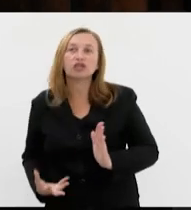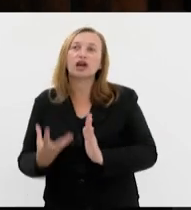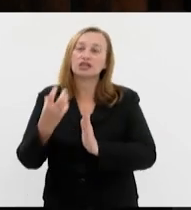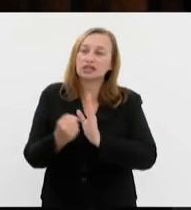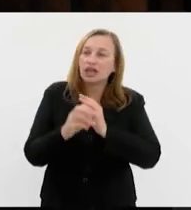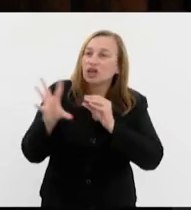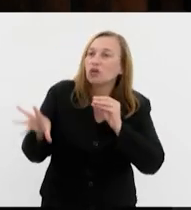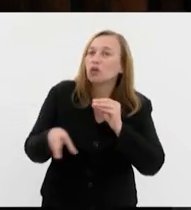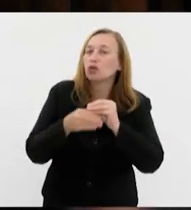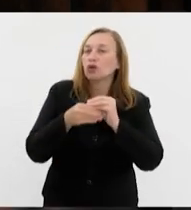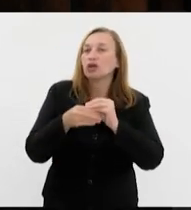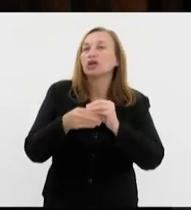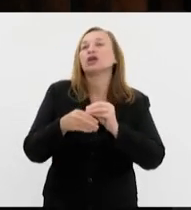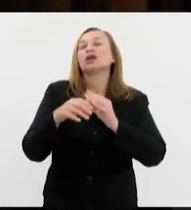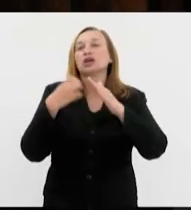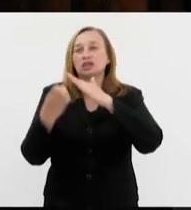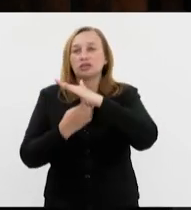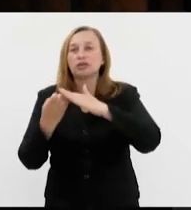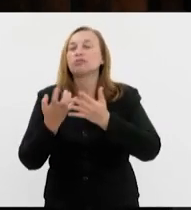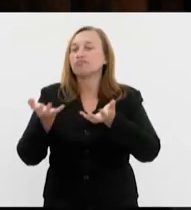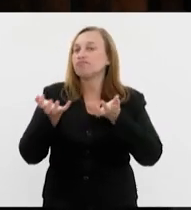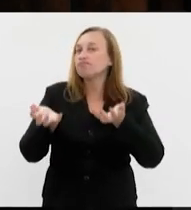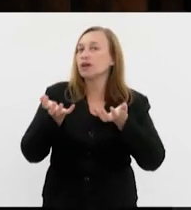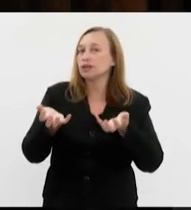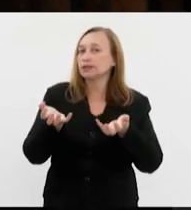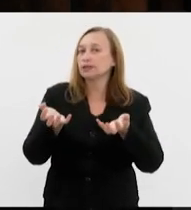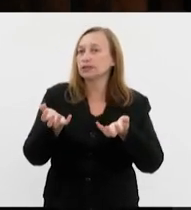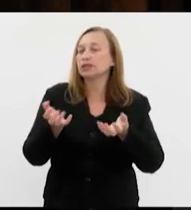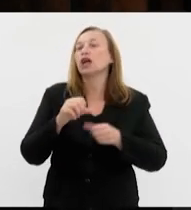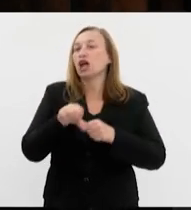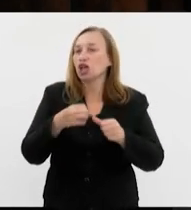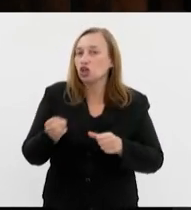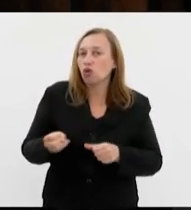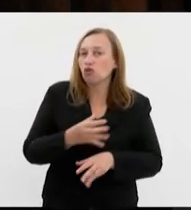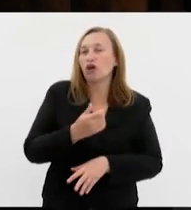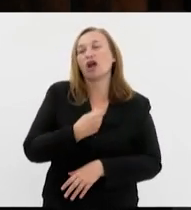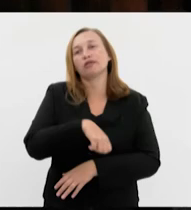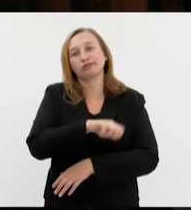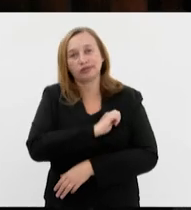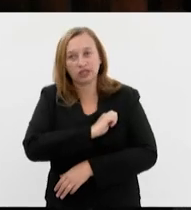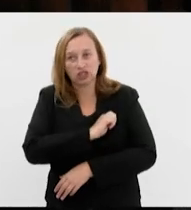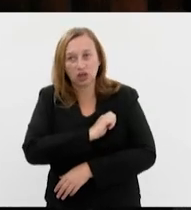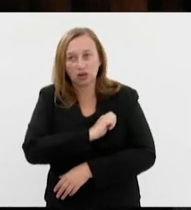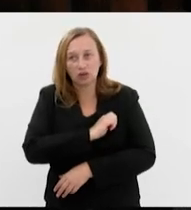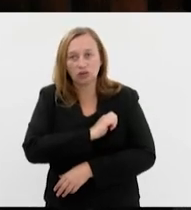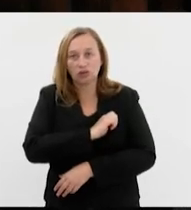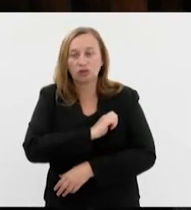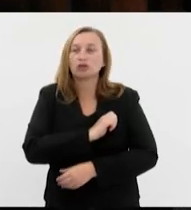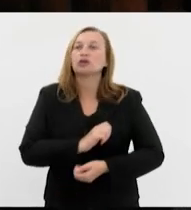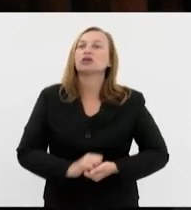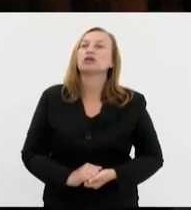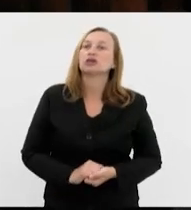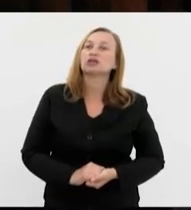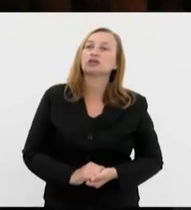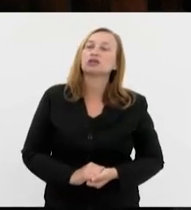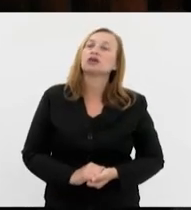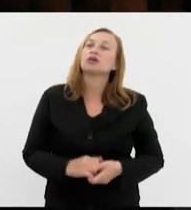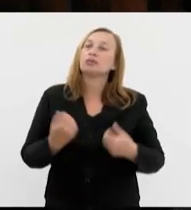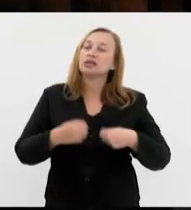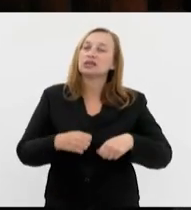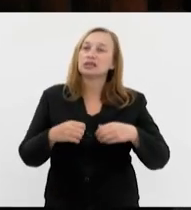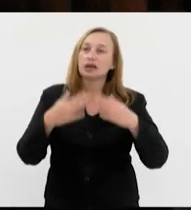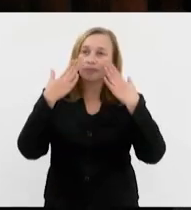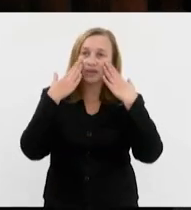incorporar que as empresas que querem renovar benefícios fiscais vão ter que